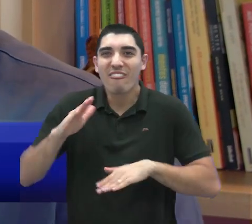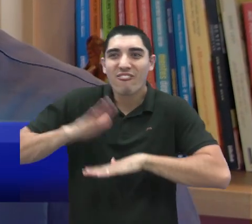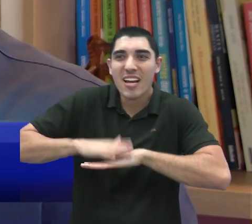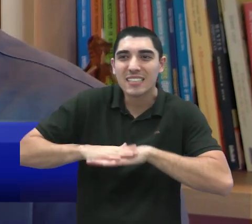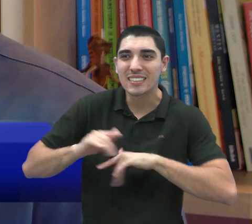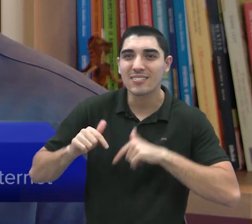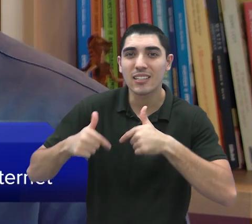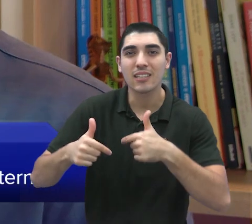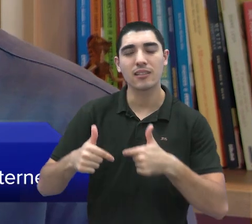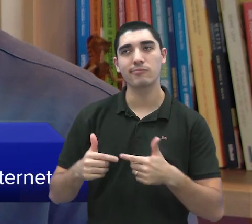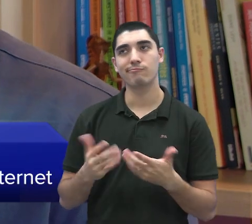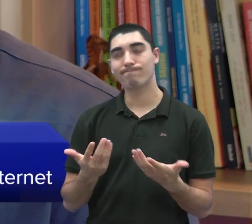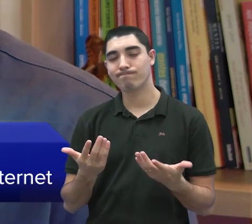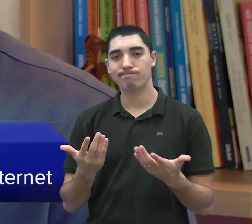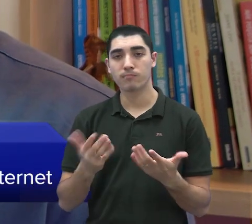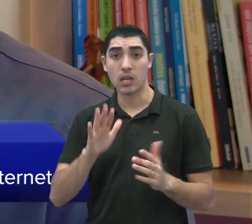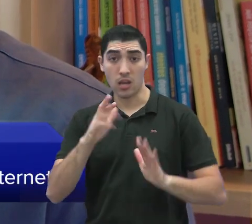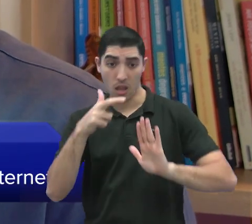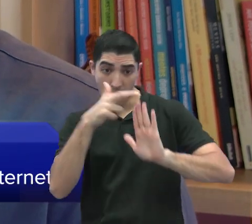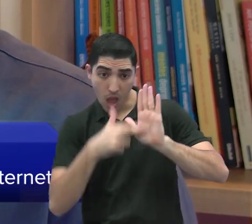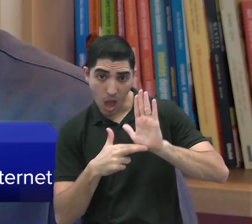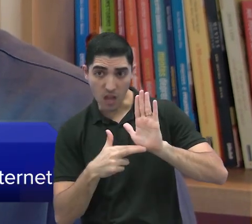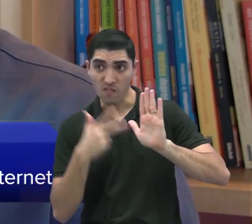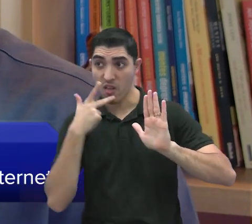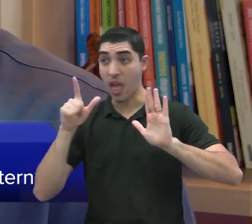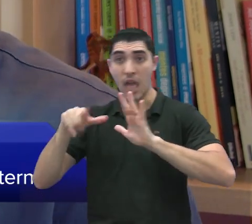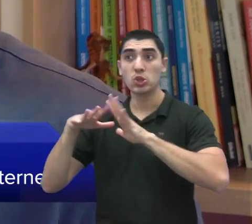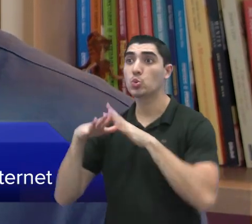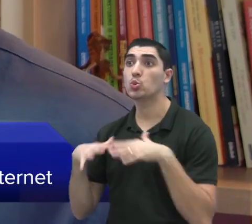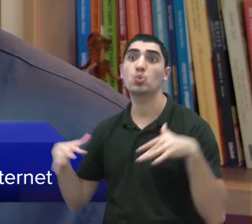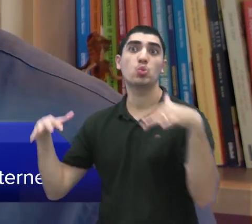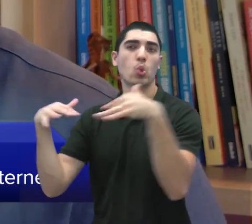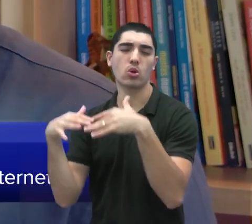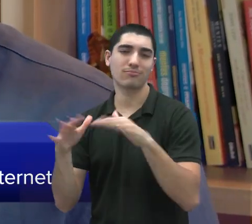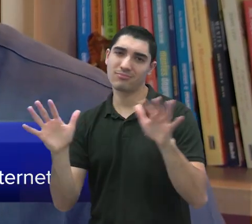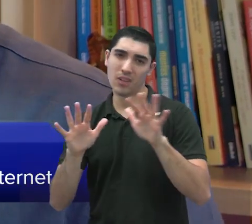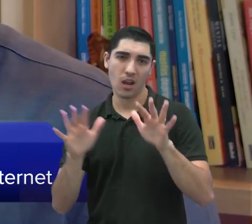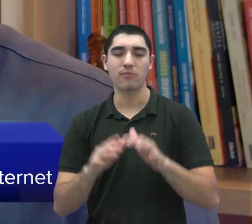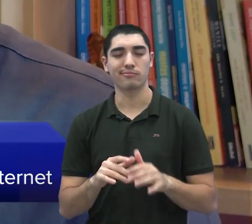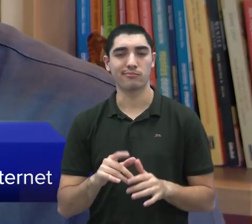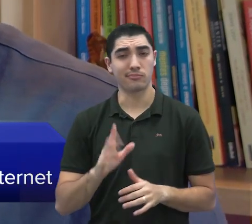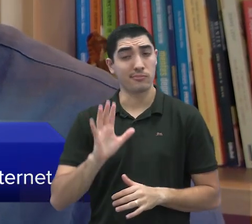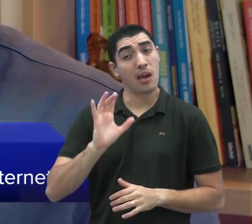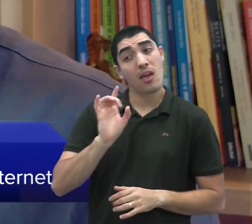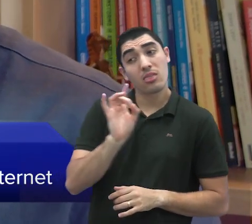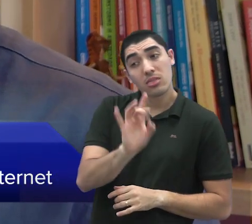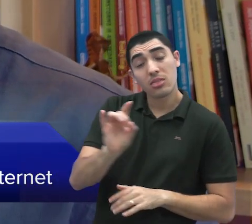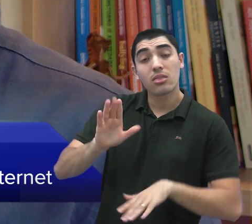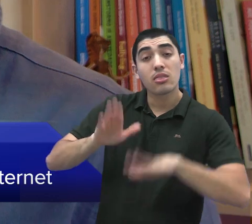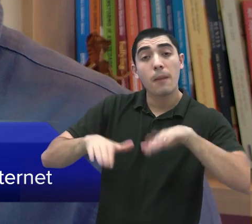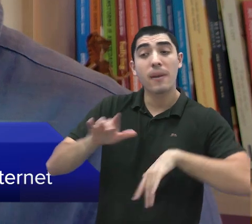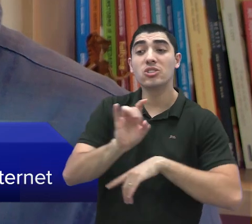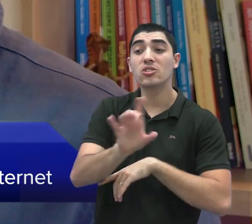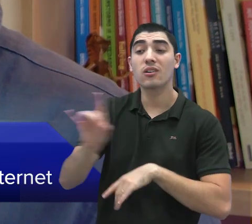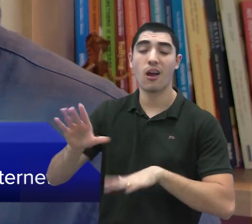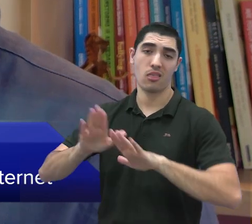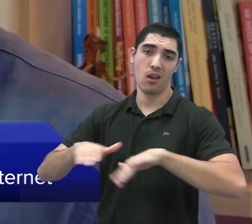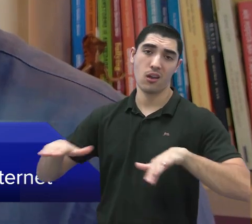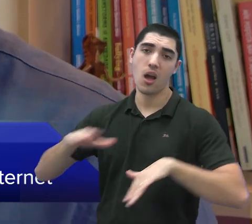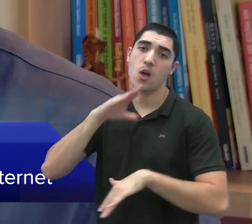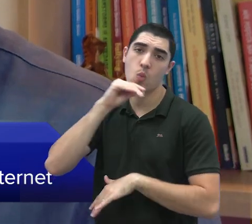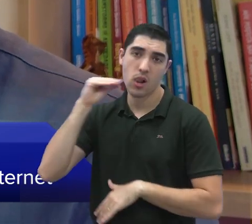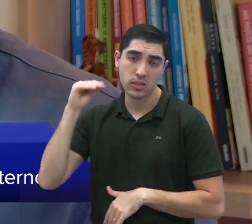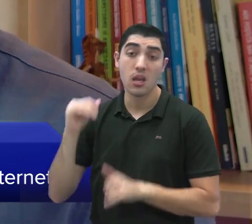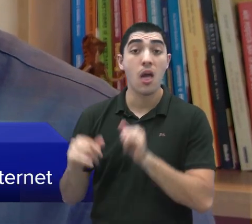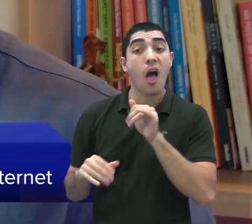fato uma fórmula que eu possa dizer que seja geral. Elas vão passar pela subjetividade de cada